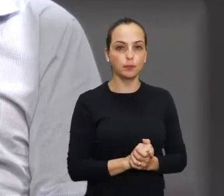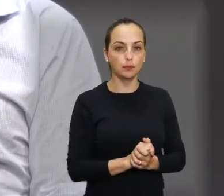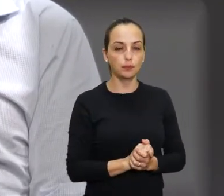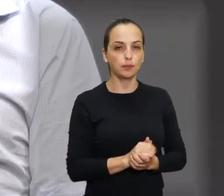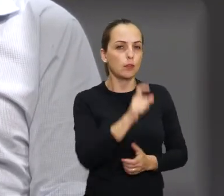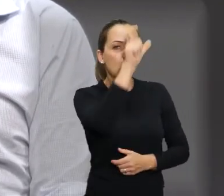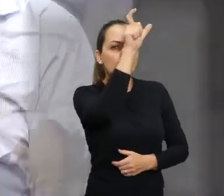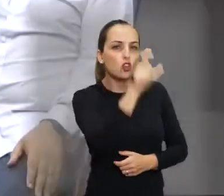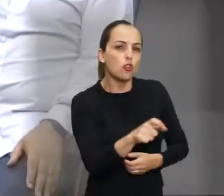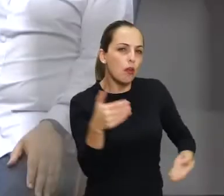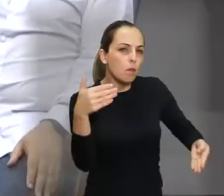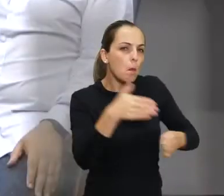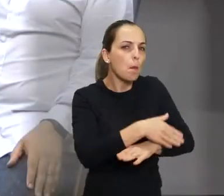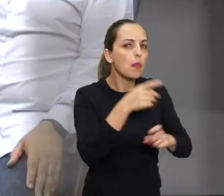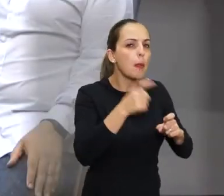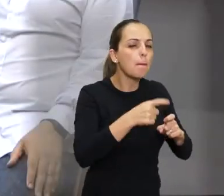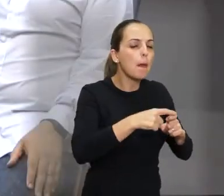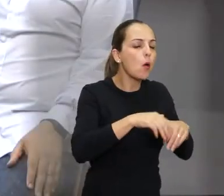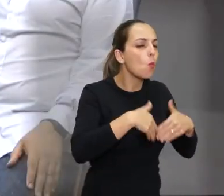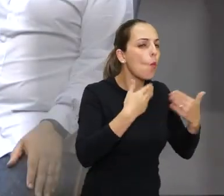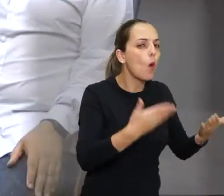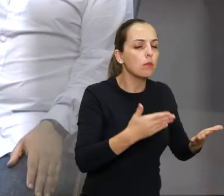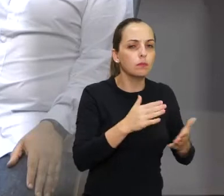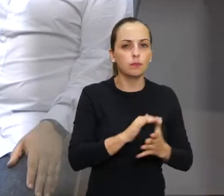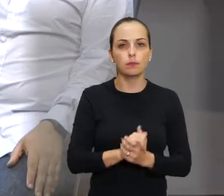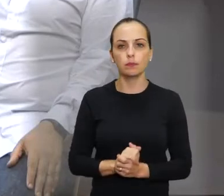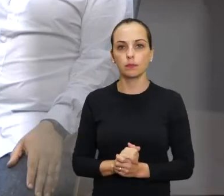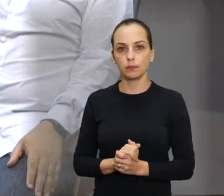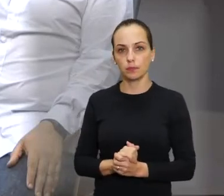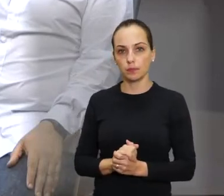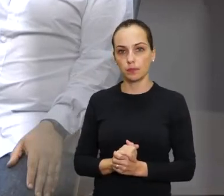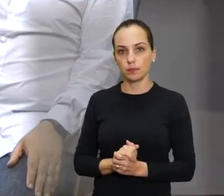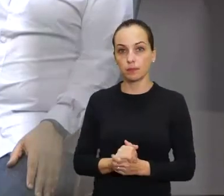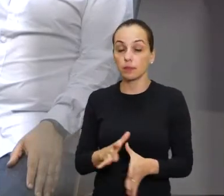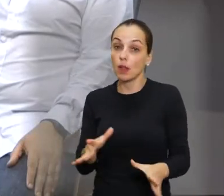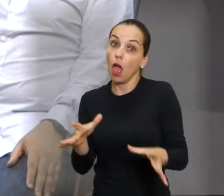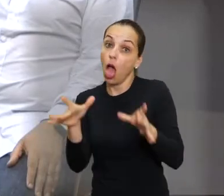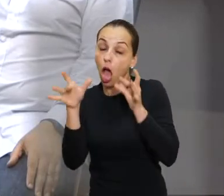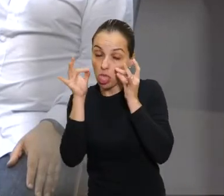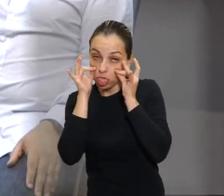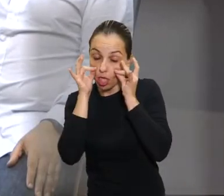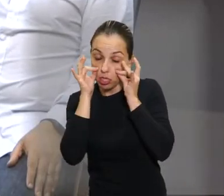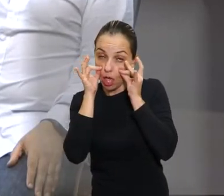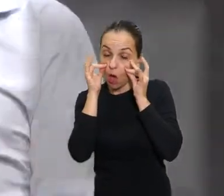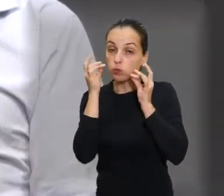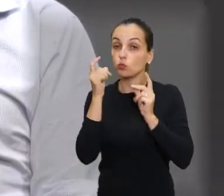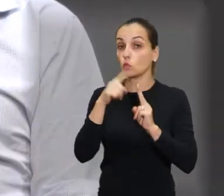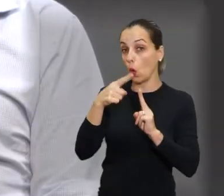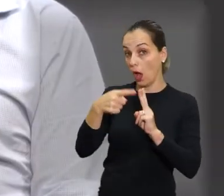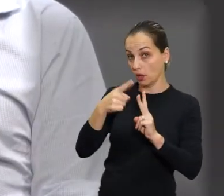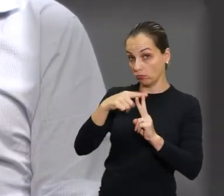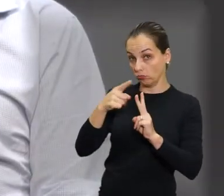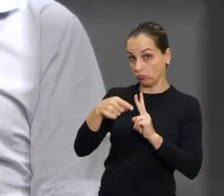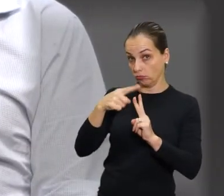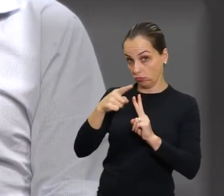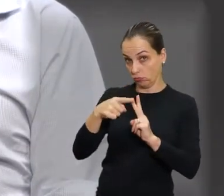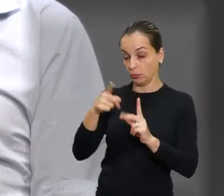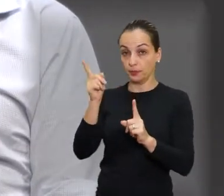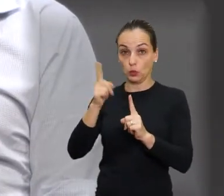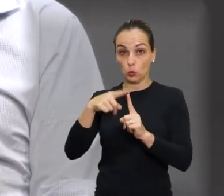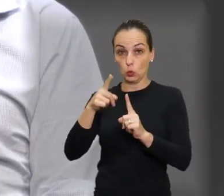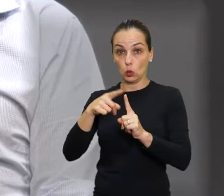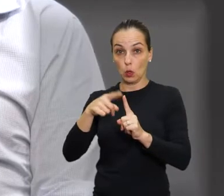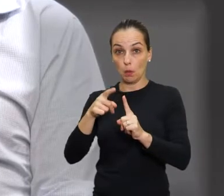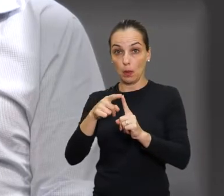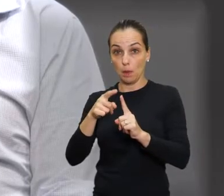frequente. E quais sinais podem alertar um paciente a procurar um profissional nessa doença? Bom,